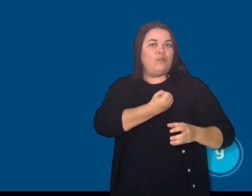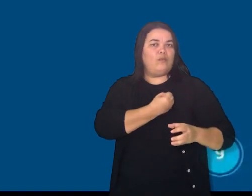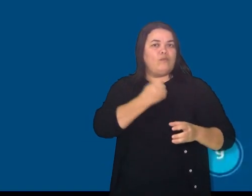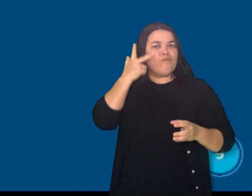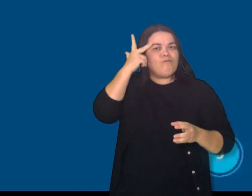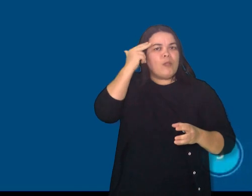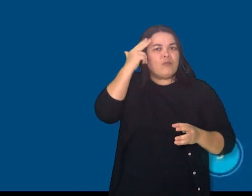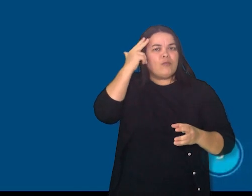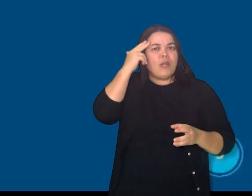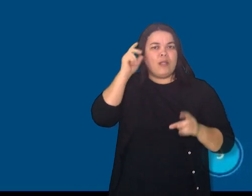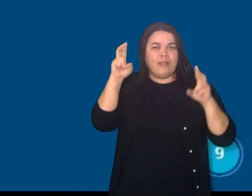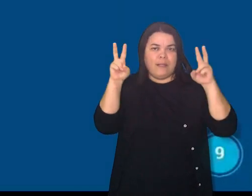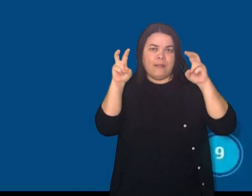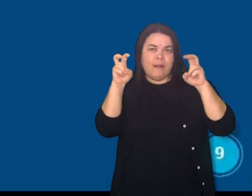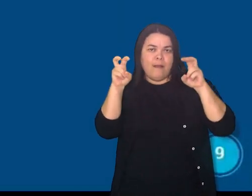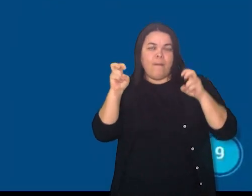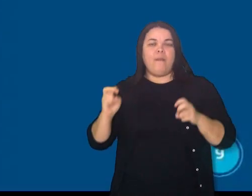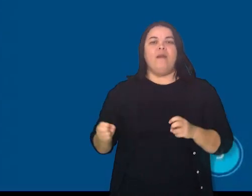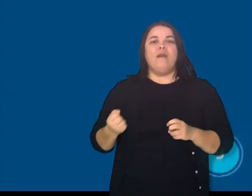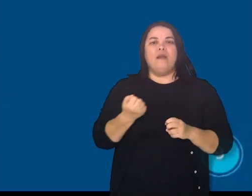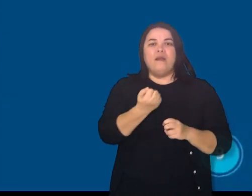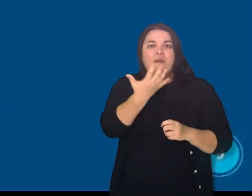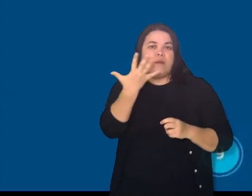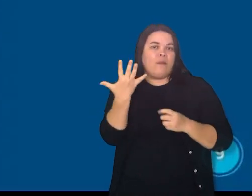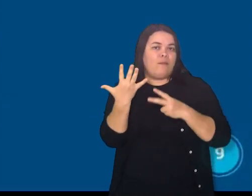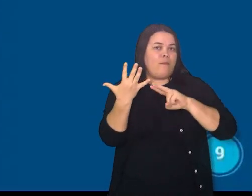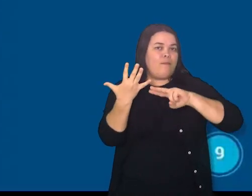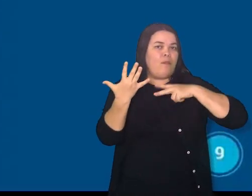Conjunto dos números naturais, né? Potenciação.